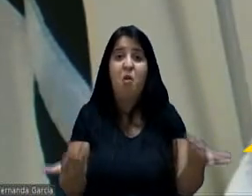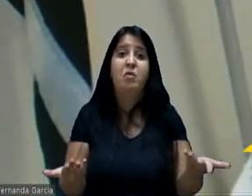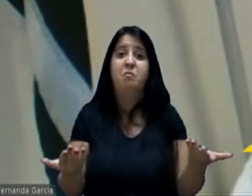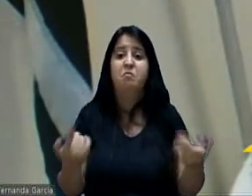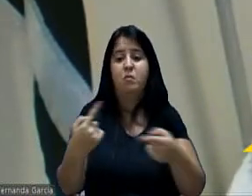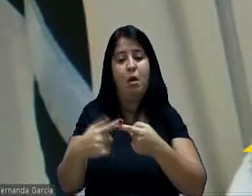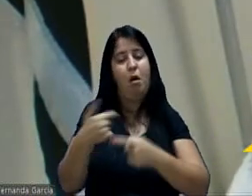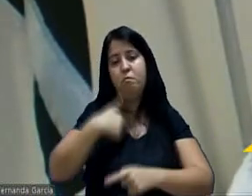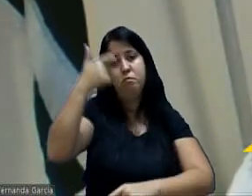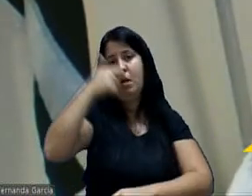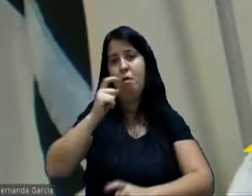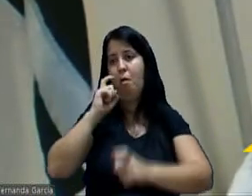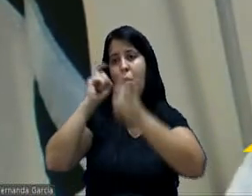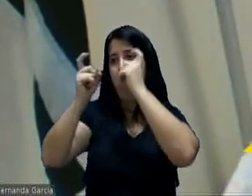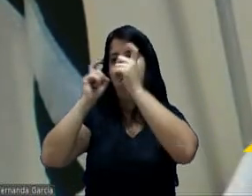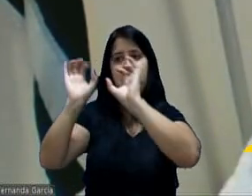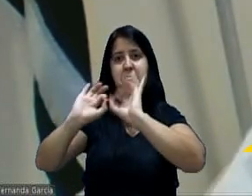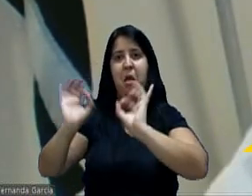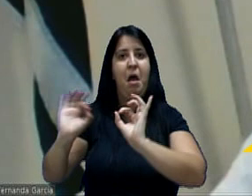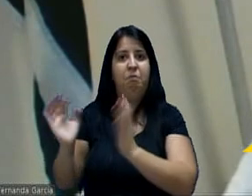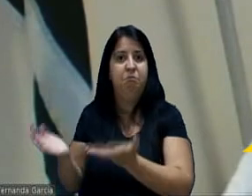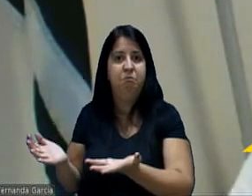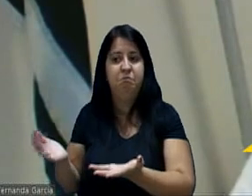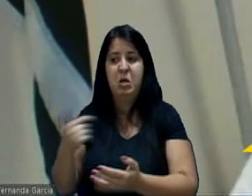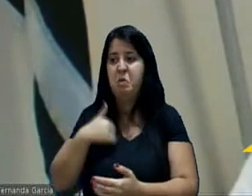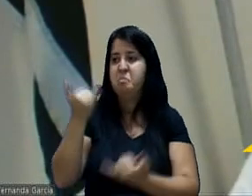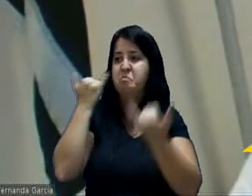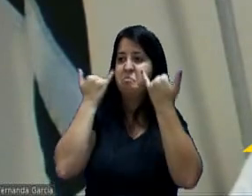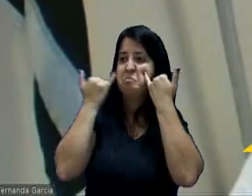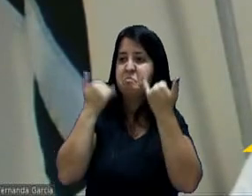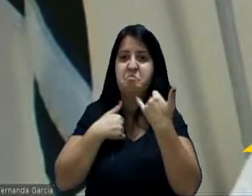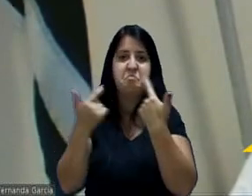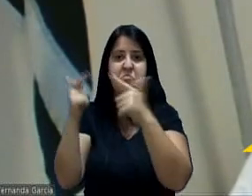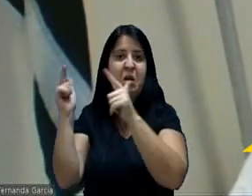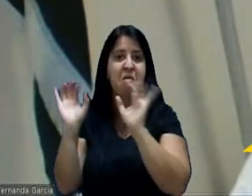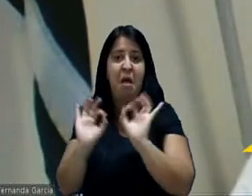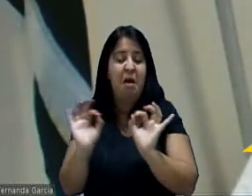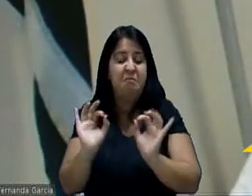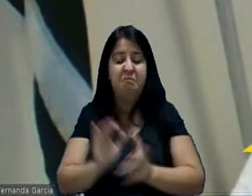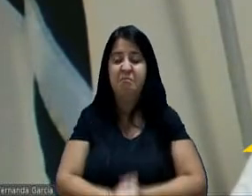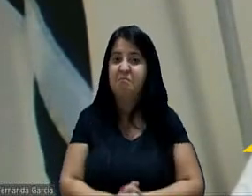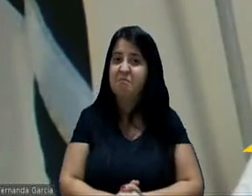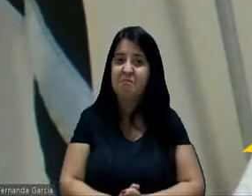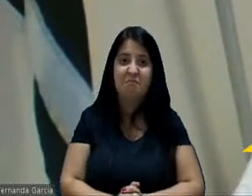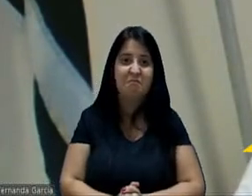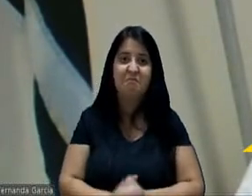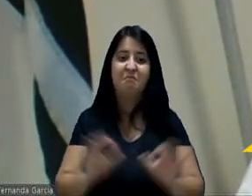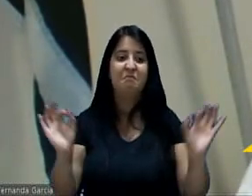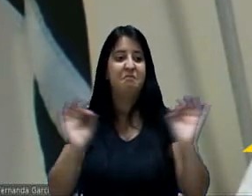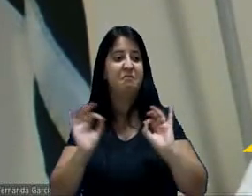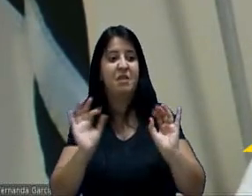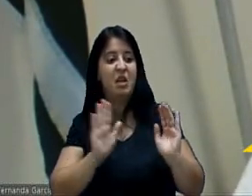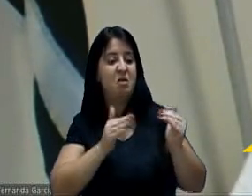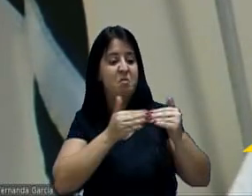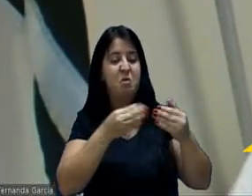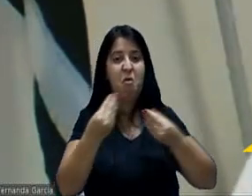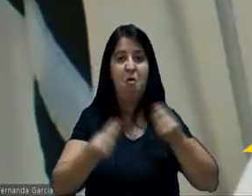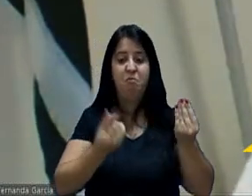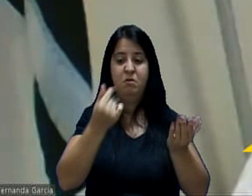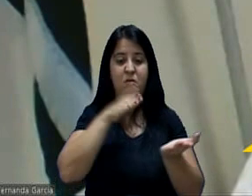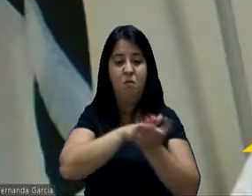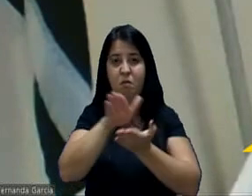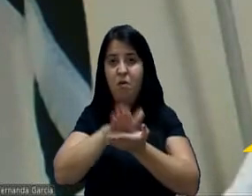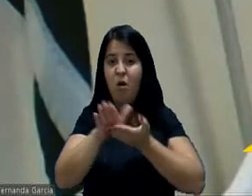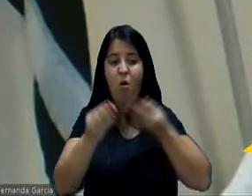de nenhuma reunião, né? Não tenho informação do como eu falei, dessa comitiva, ou de como está sendo utilizado, ou que